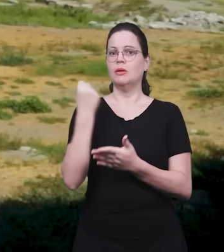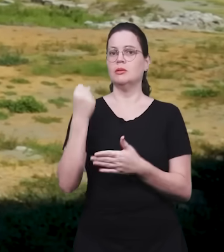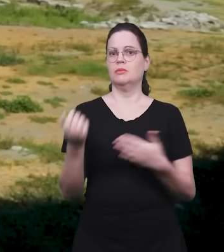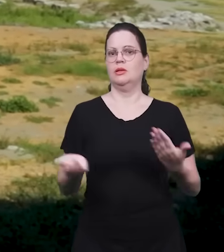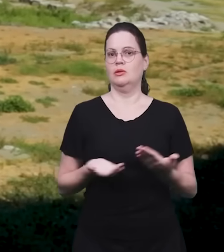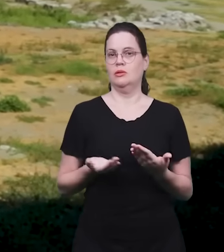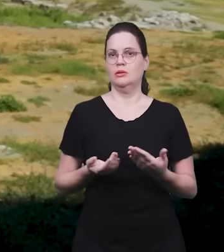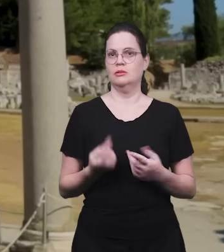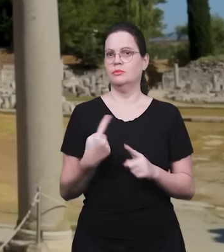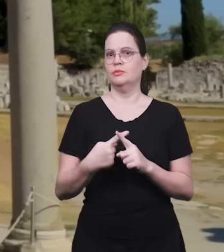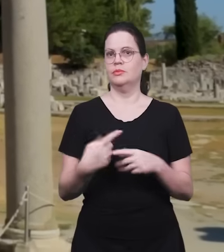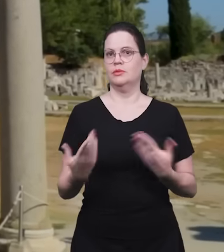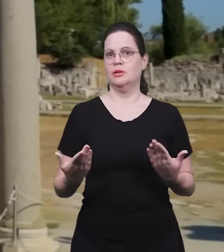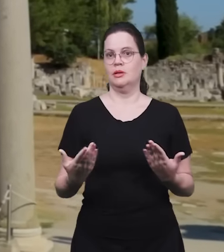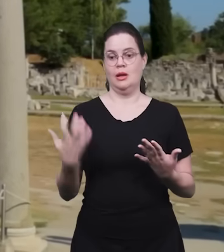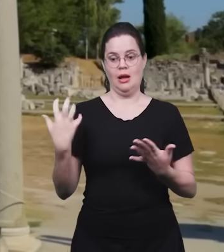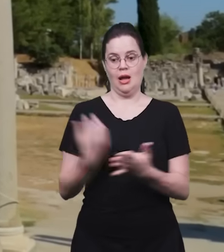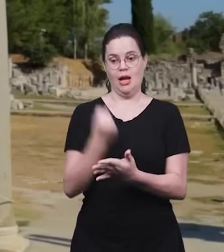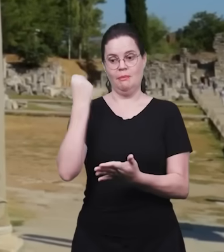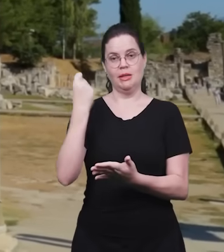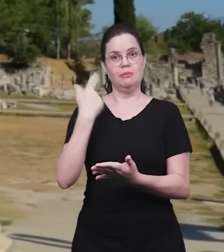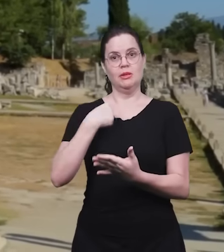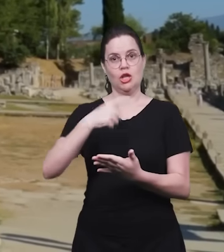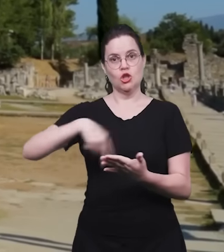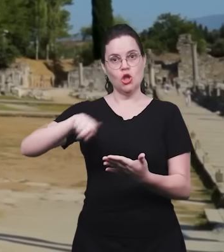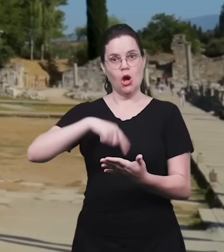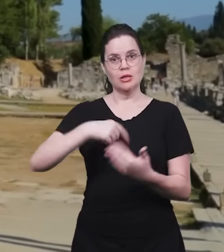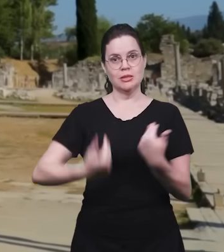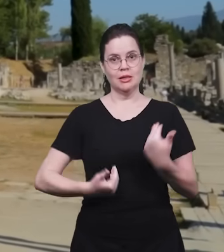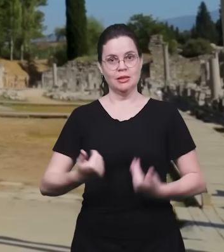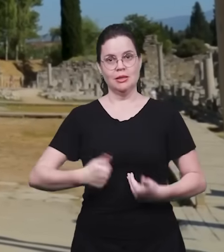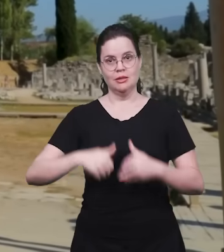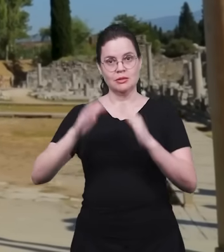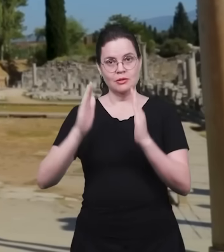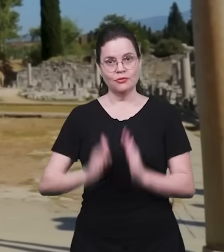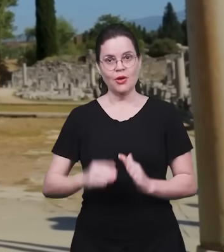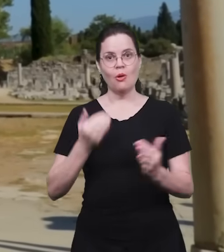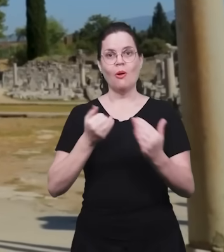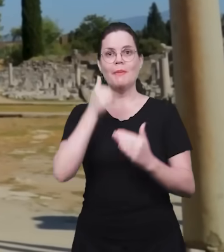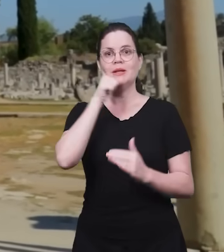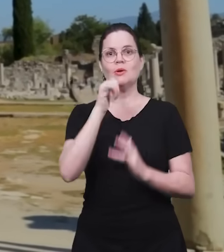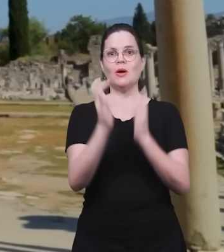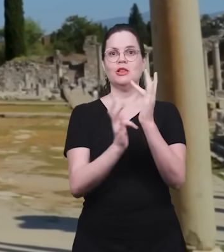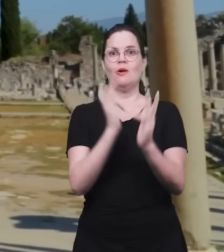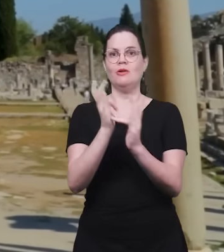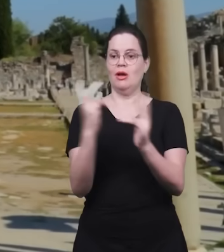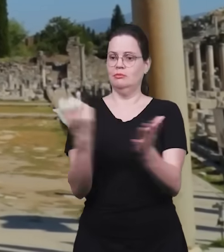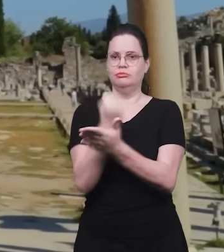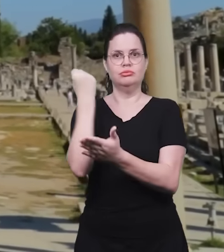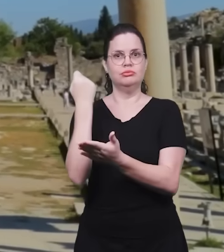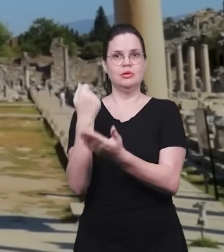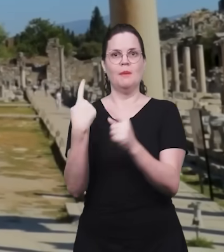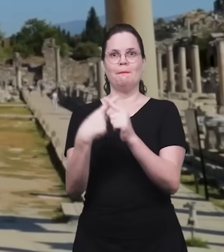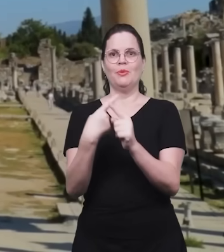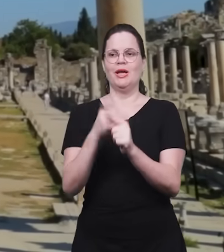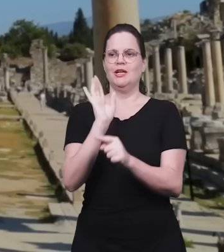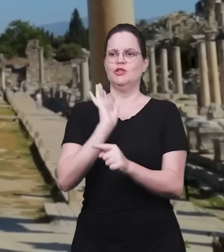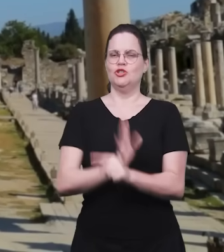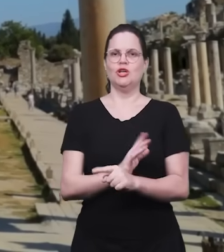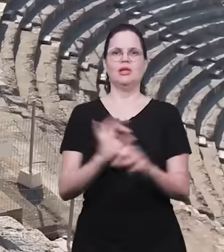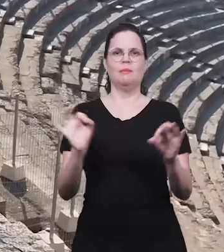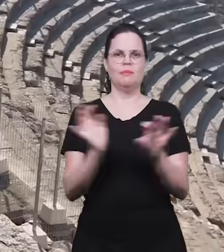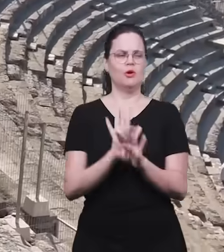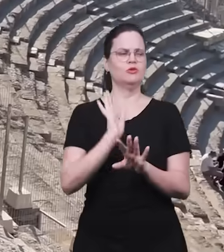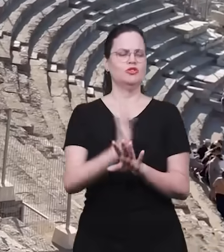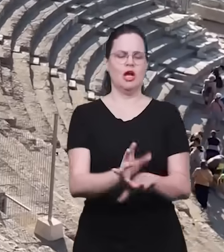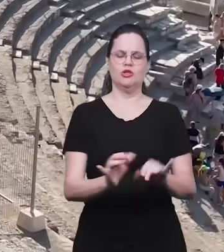agora? Porque o arrebatamento é tirar a noiva. Porque o Senhor não quer, ela já se preparou, o seu sofrimento,